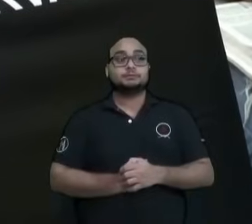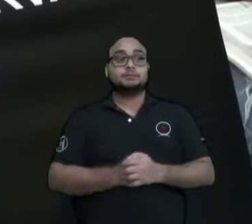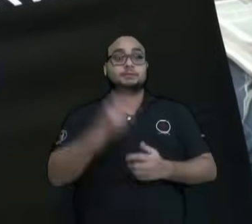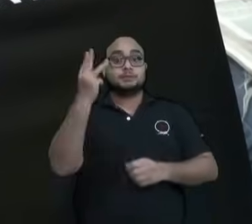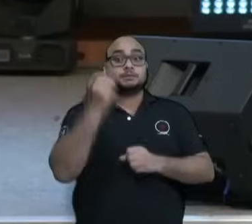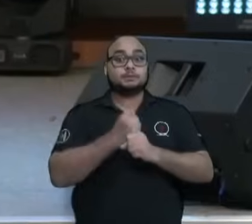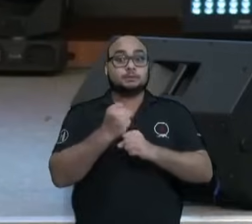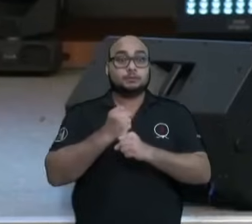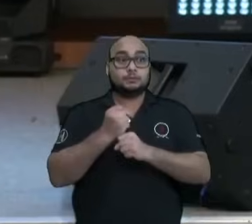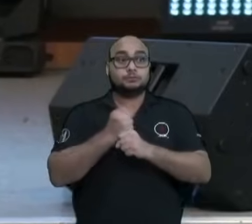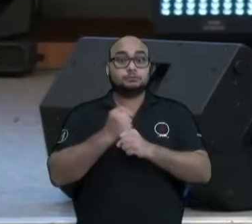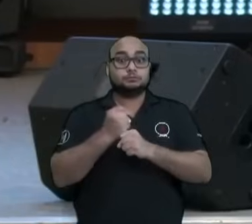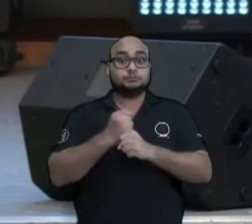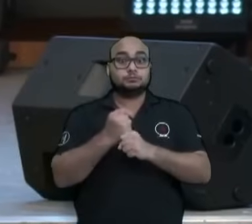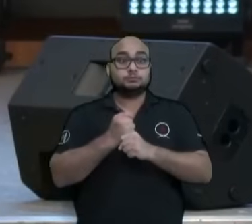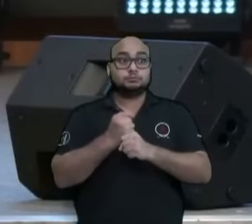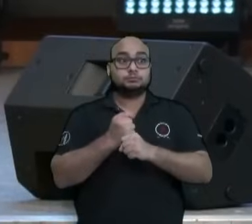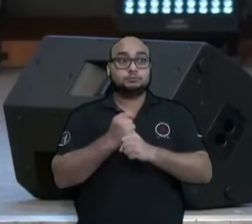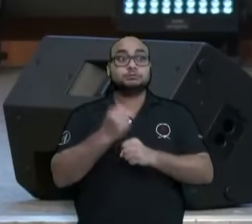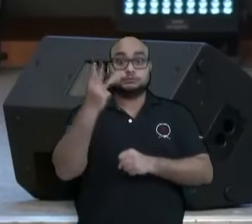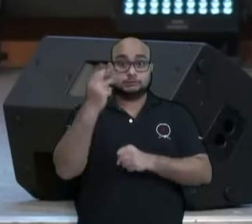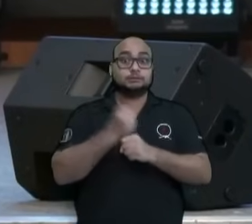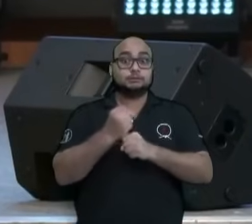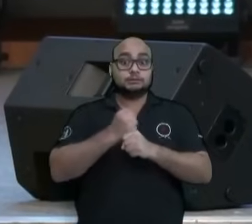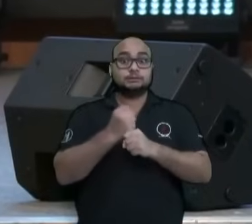16 horas por dia de